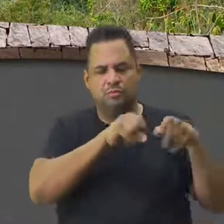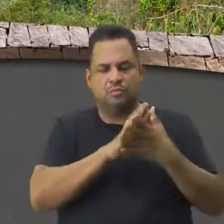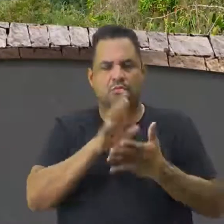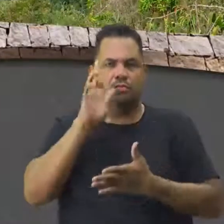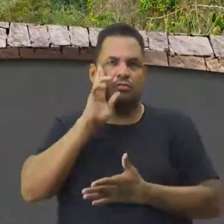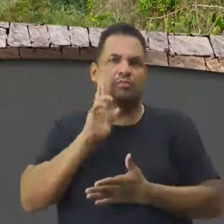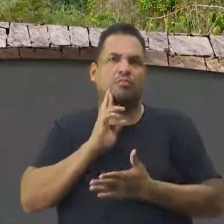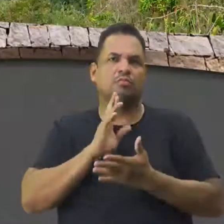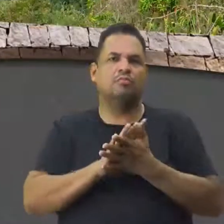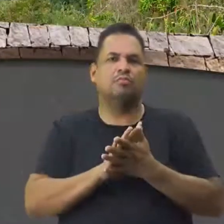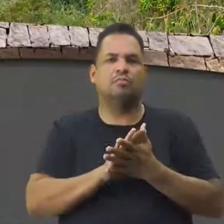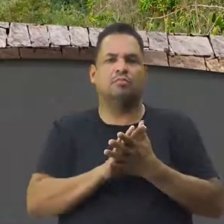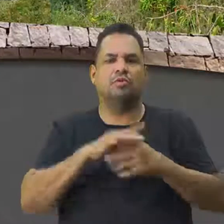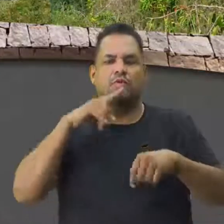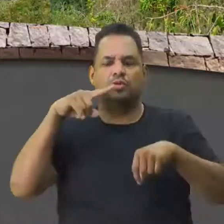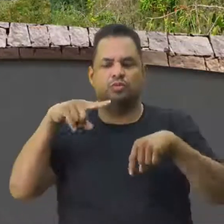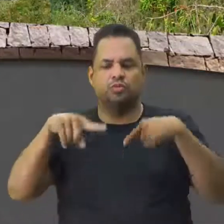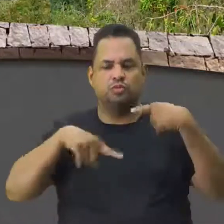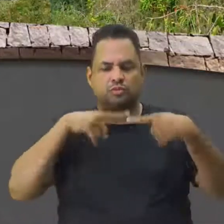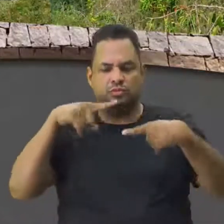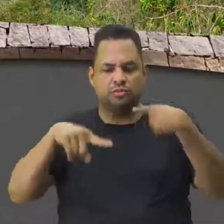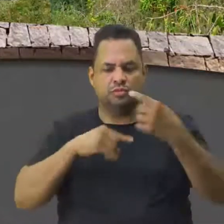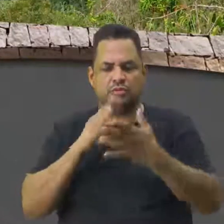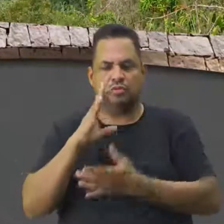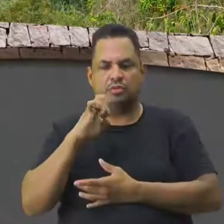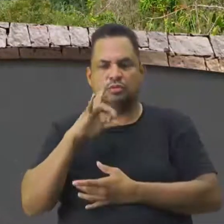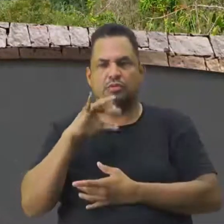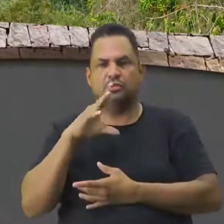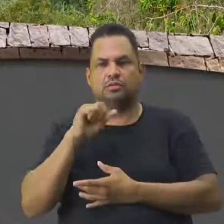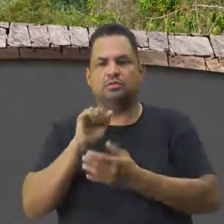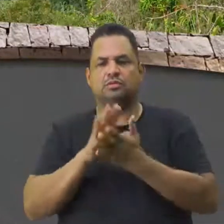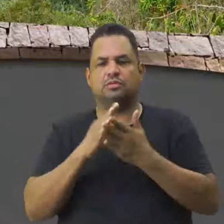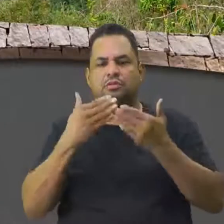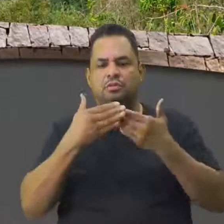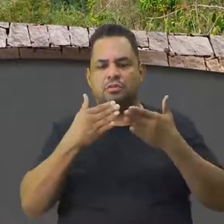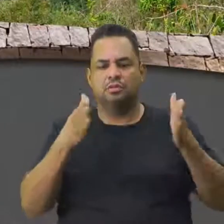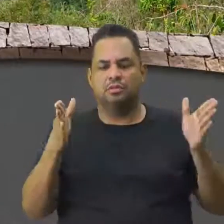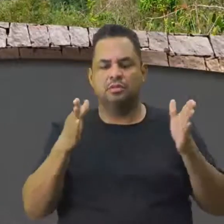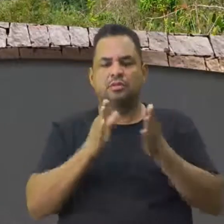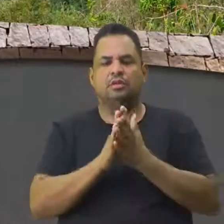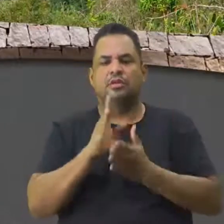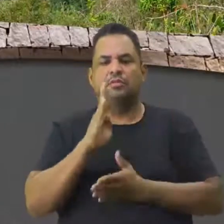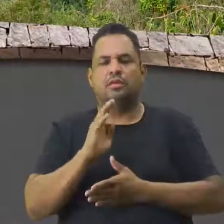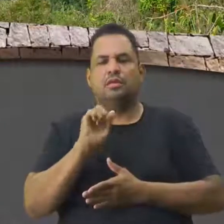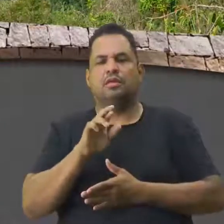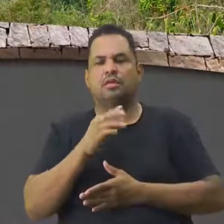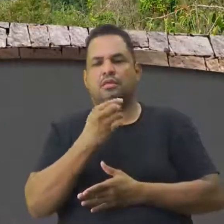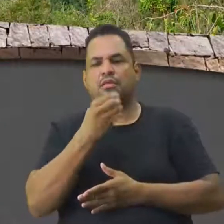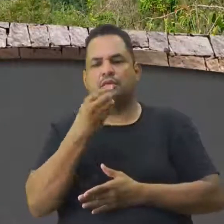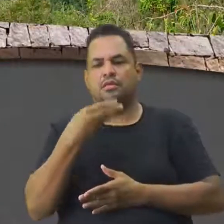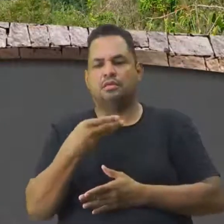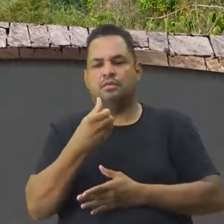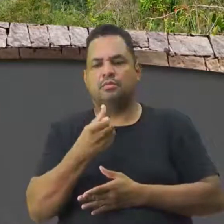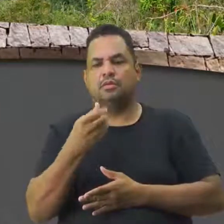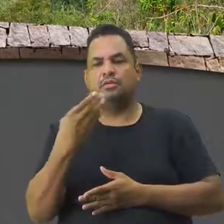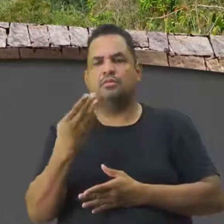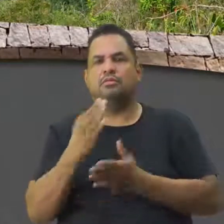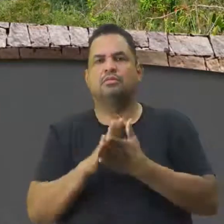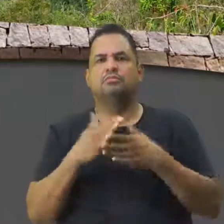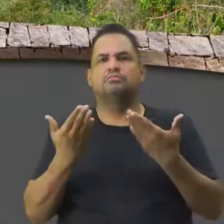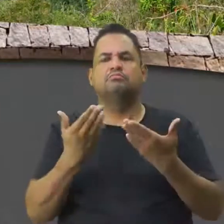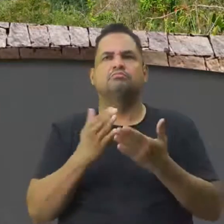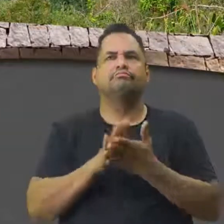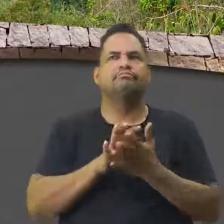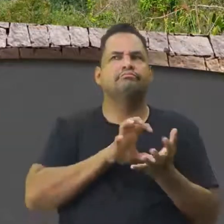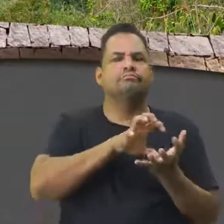o ciclo da Casterita, a abertura da BR-364 e o ciclo agrícola. Logo, portanto, você pode dizer assim: puxa, mas um tem